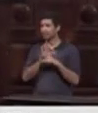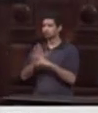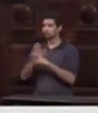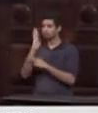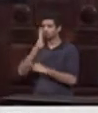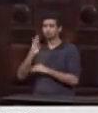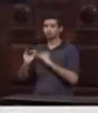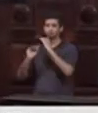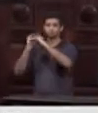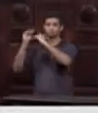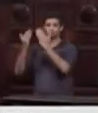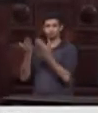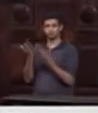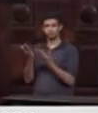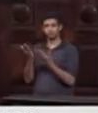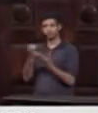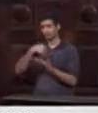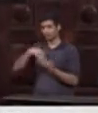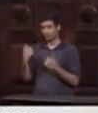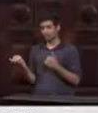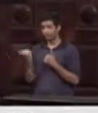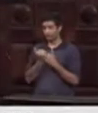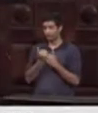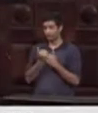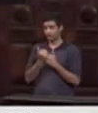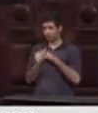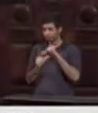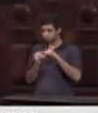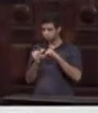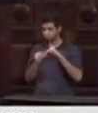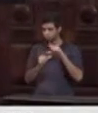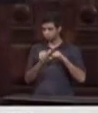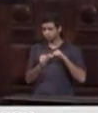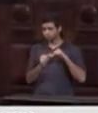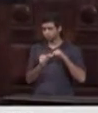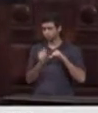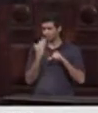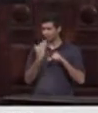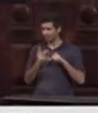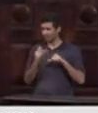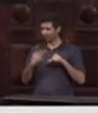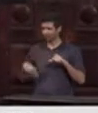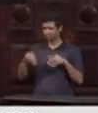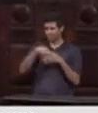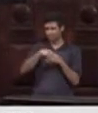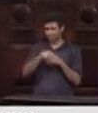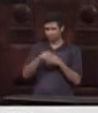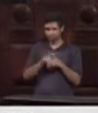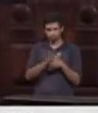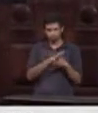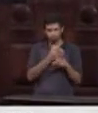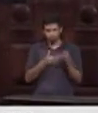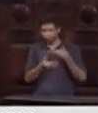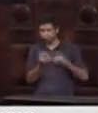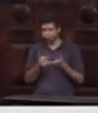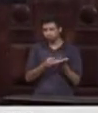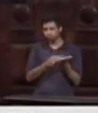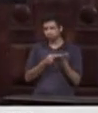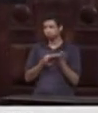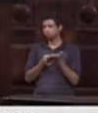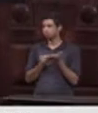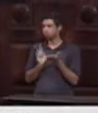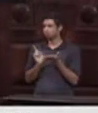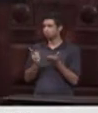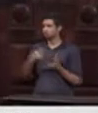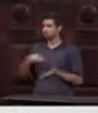Porém, apoiar as reformas não significa participar e estar dentro do governo. Essa foi a posição